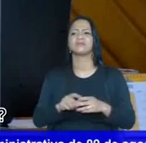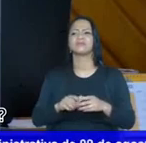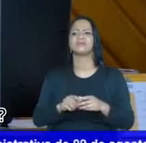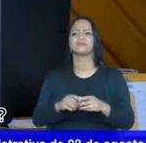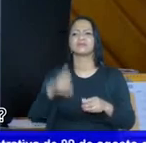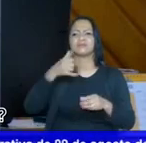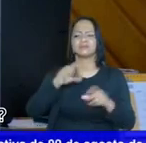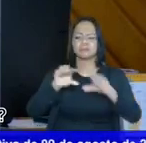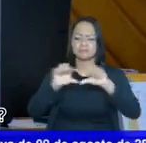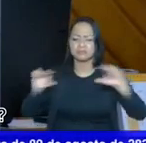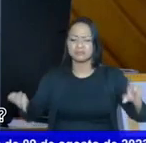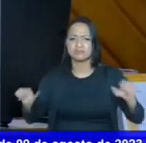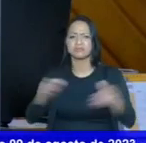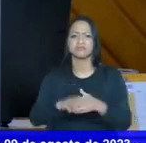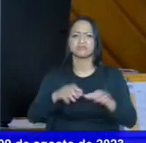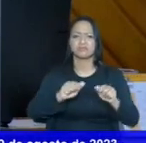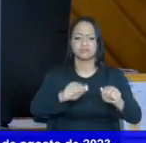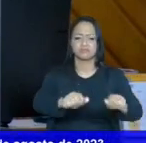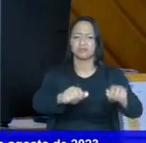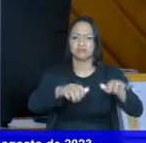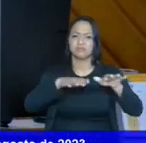foi utilizado em uma carreata?